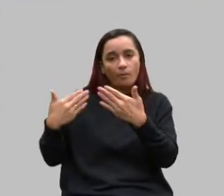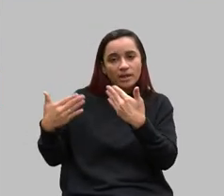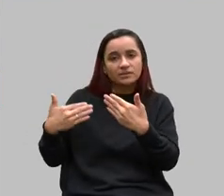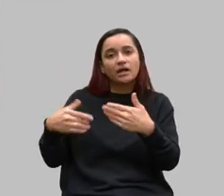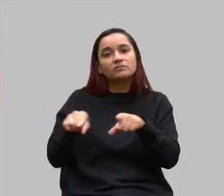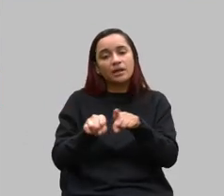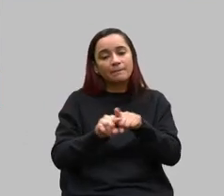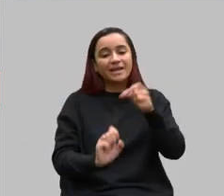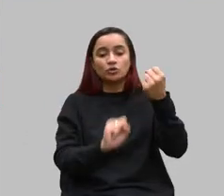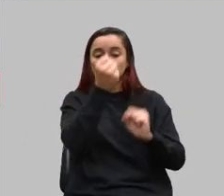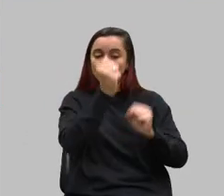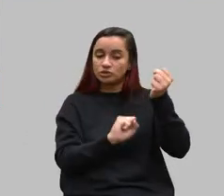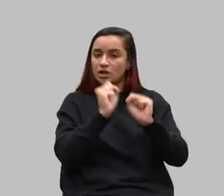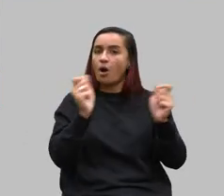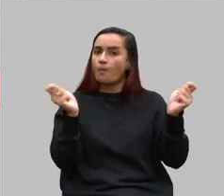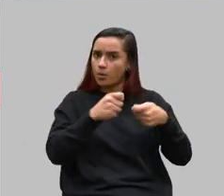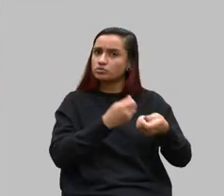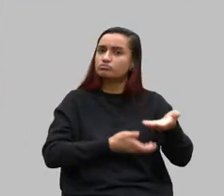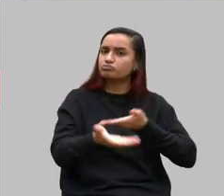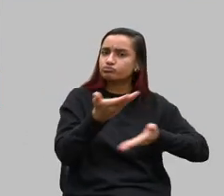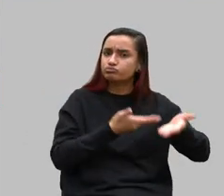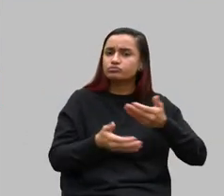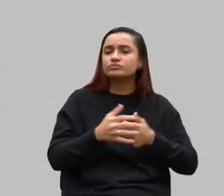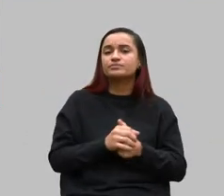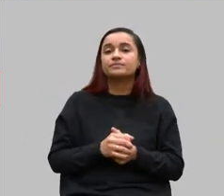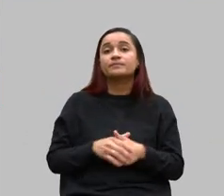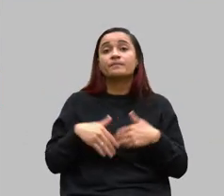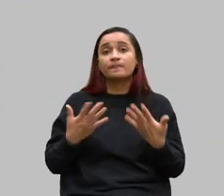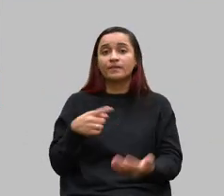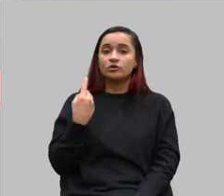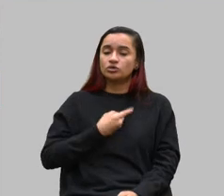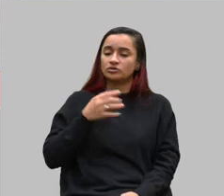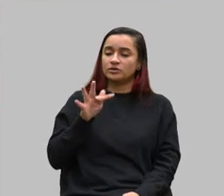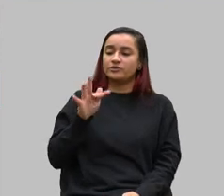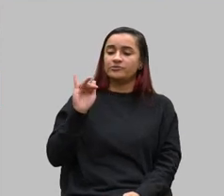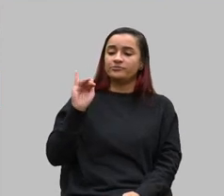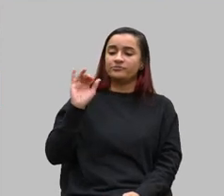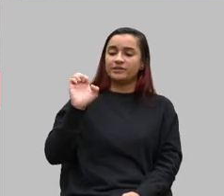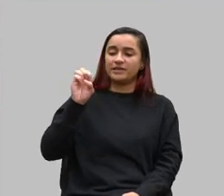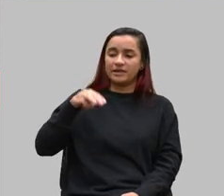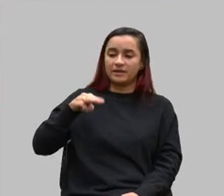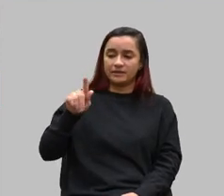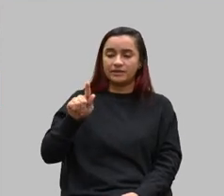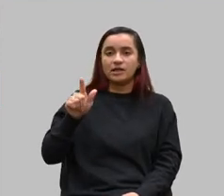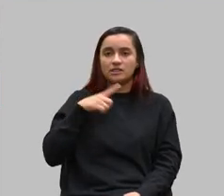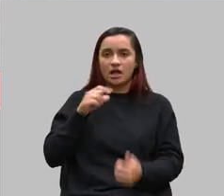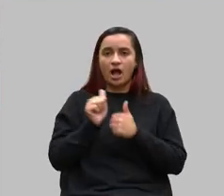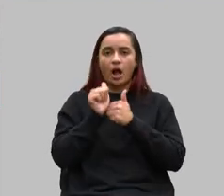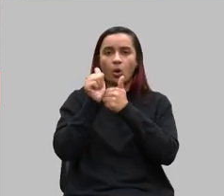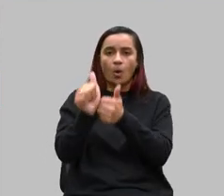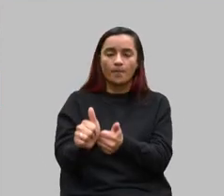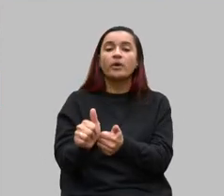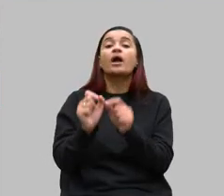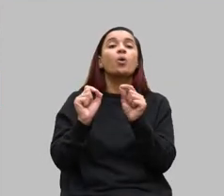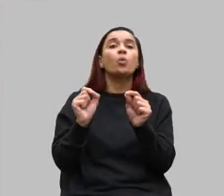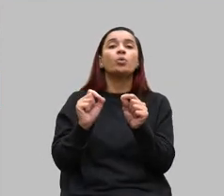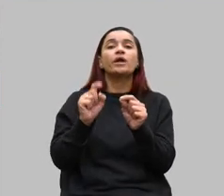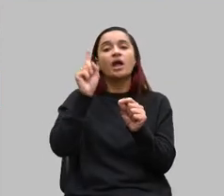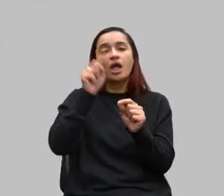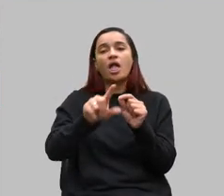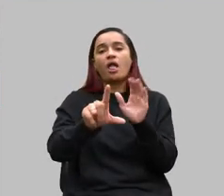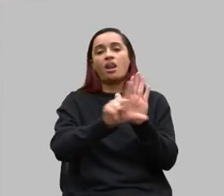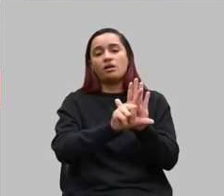um aspecto importante que a Feng tem acompanhado e que nós consideramos é a legislação